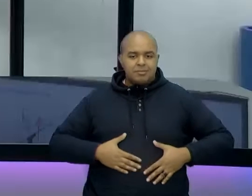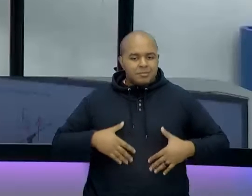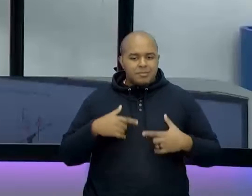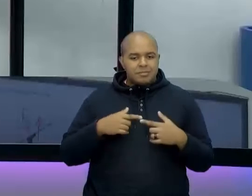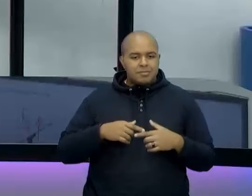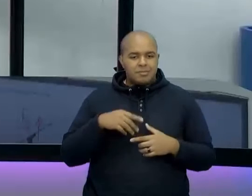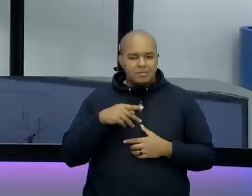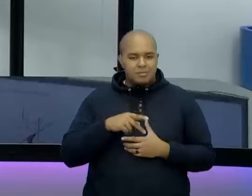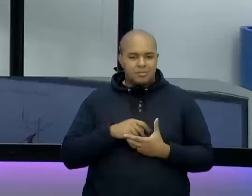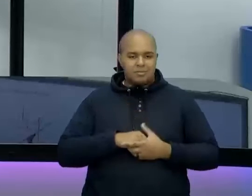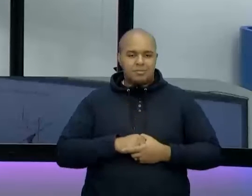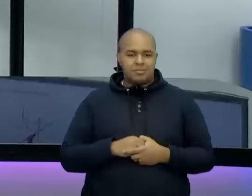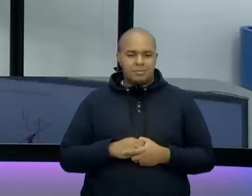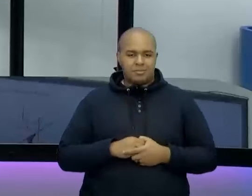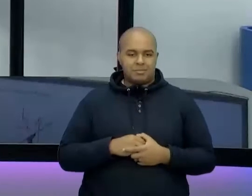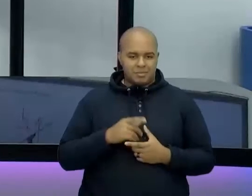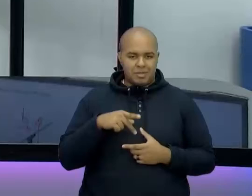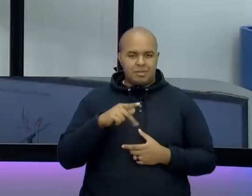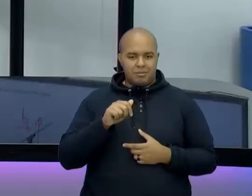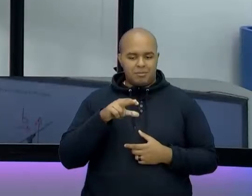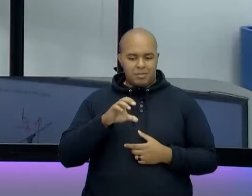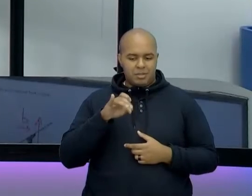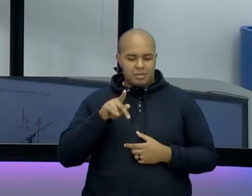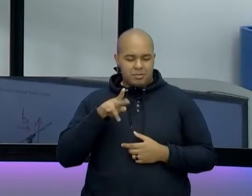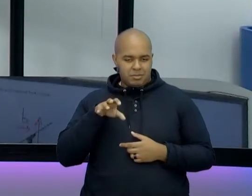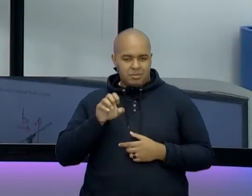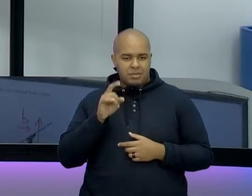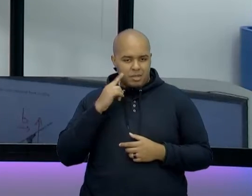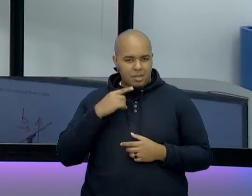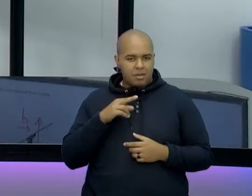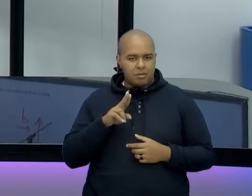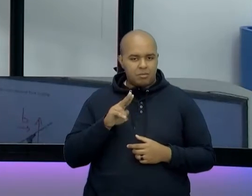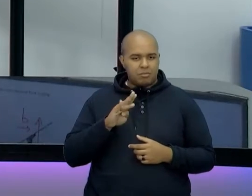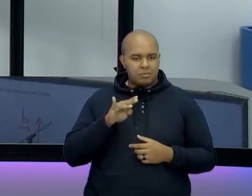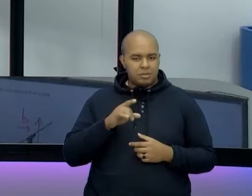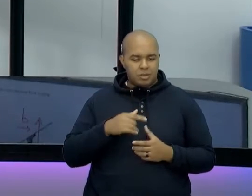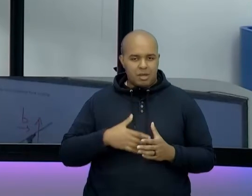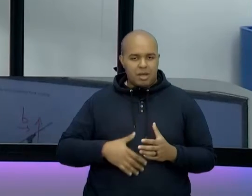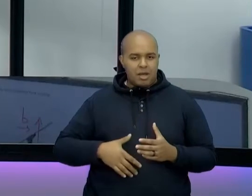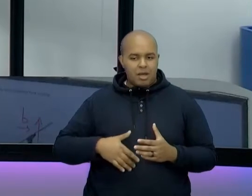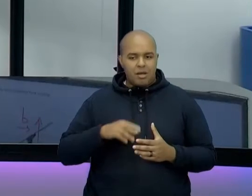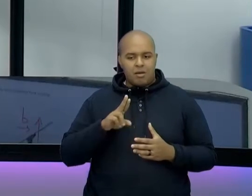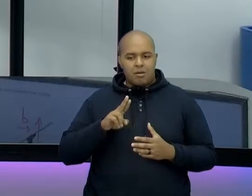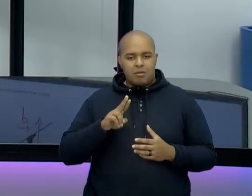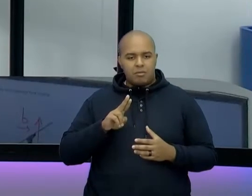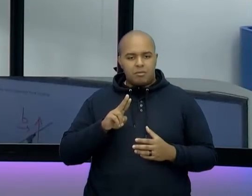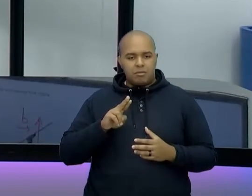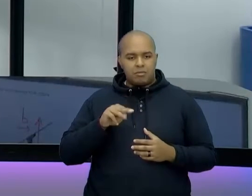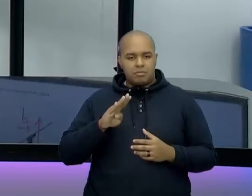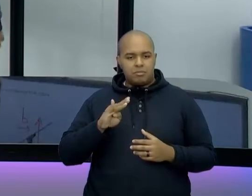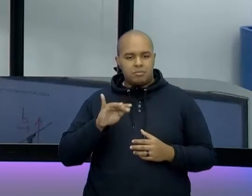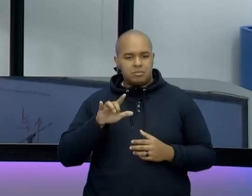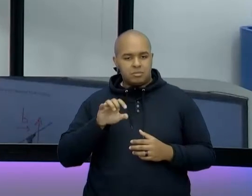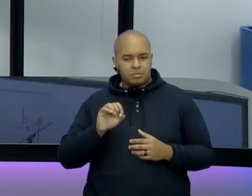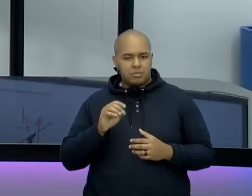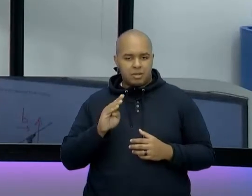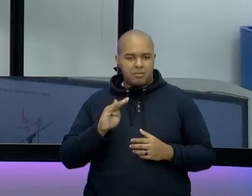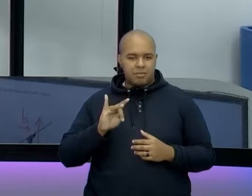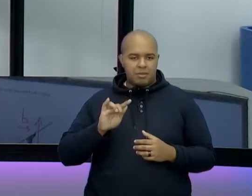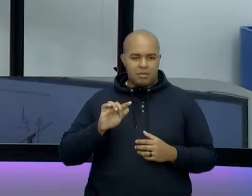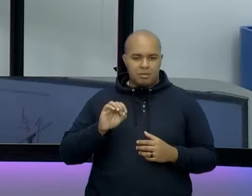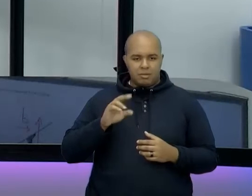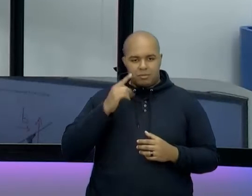a ser no pânceps. É no pânceps. É o umbigo ali, a região... Do Beagles. Isso, Beagles. Olha lá.